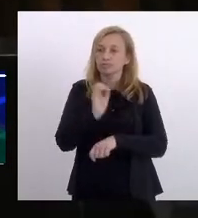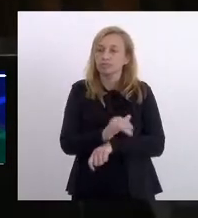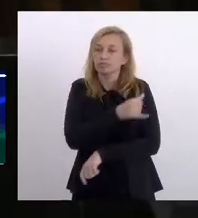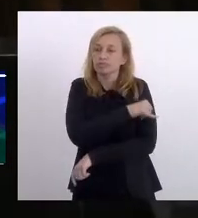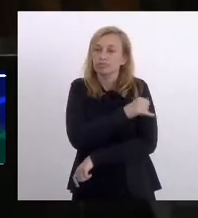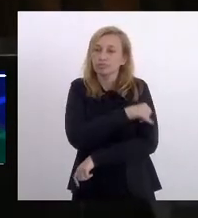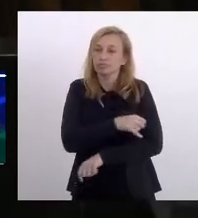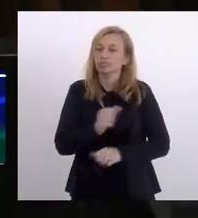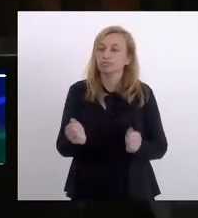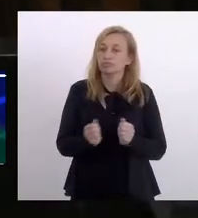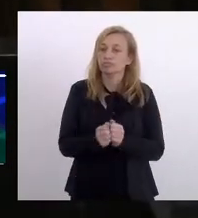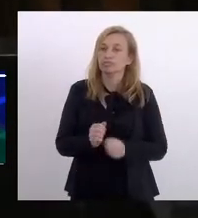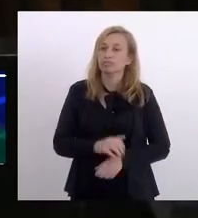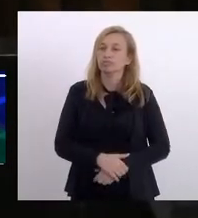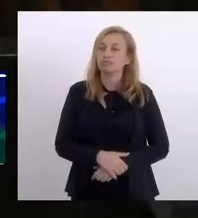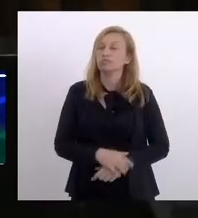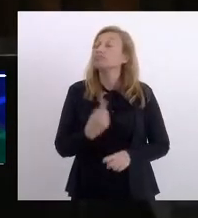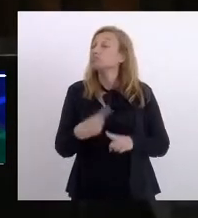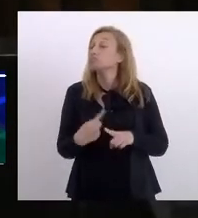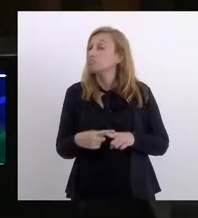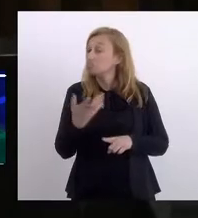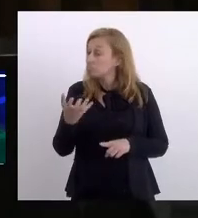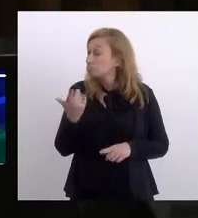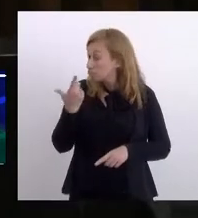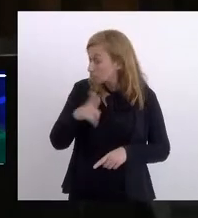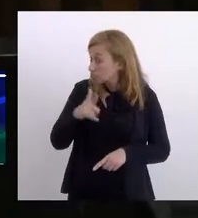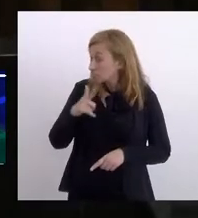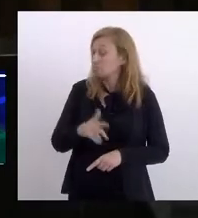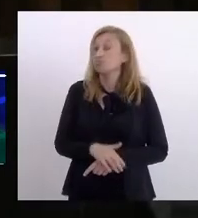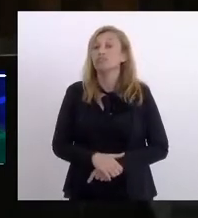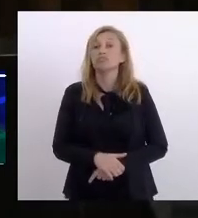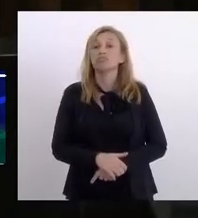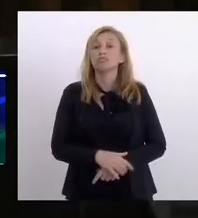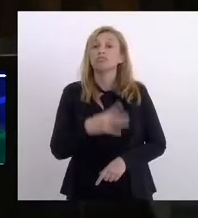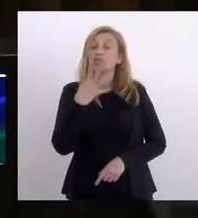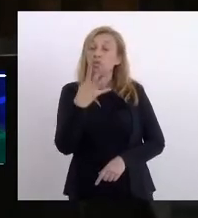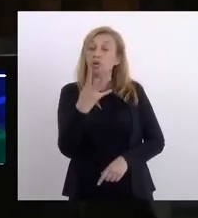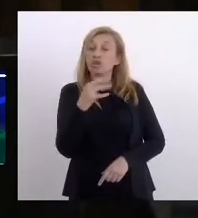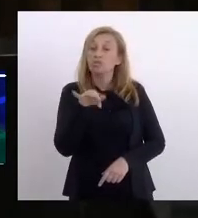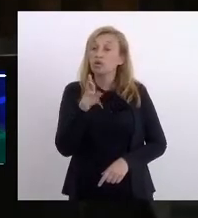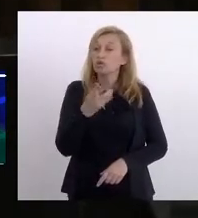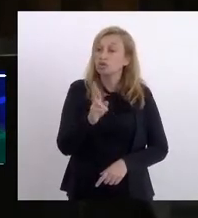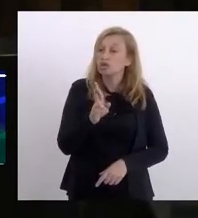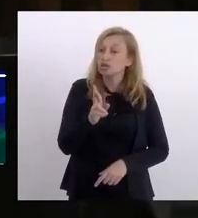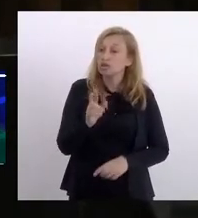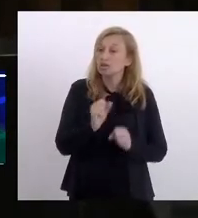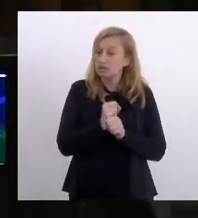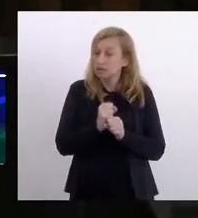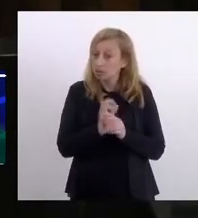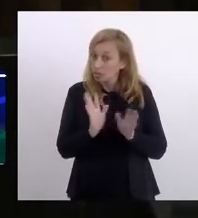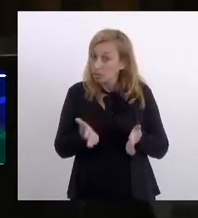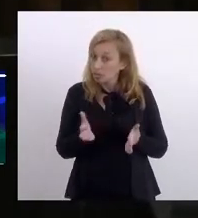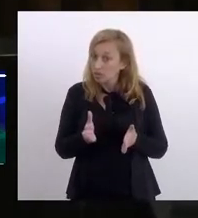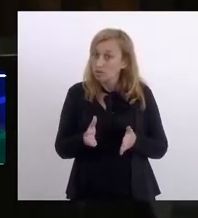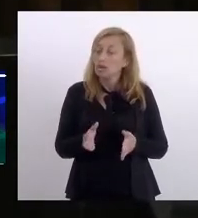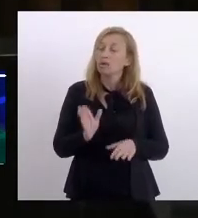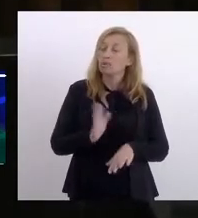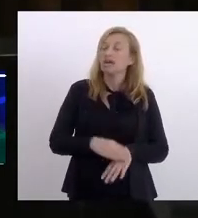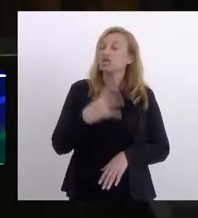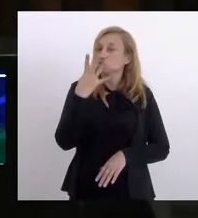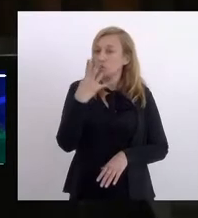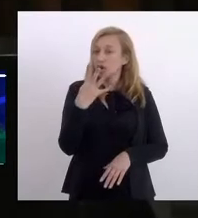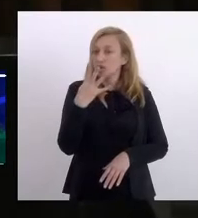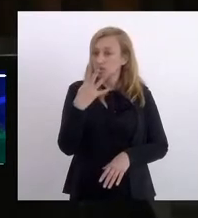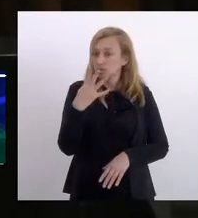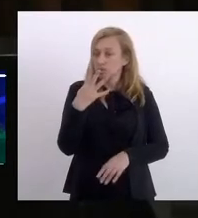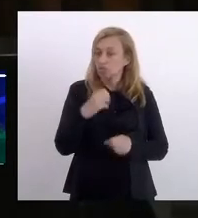está envolvido. Porque eu quero repetir, foram 4 bilhões de reais esse ano, serão mais 4